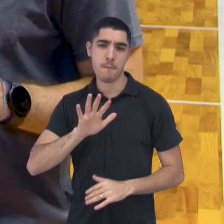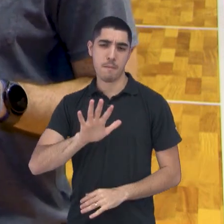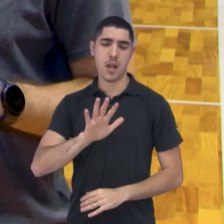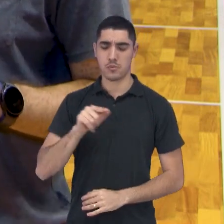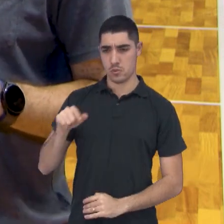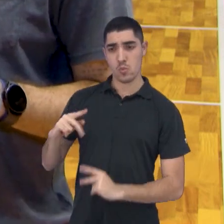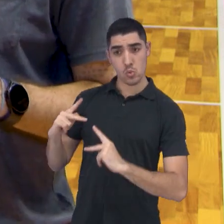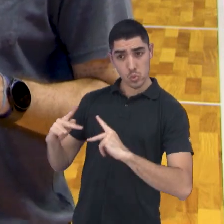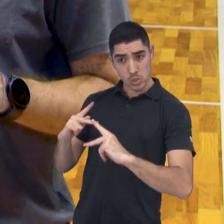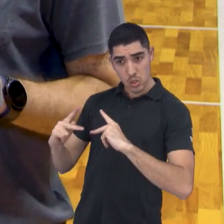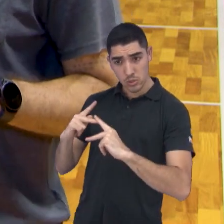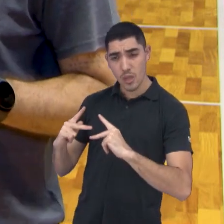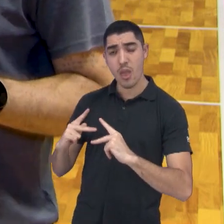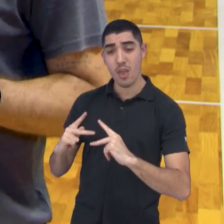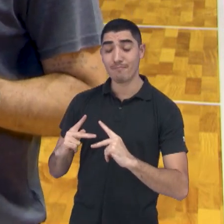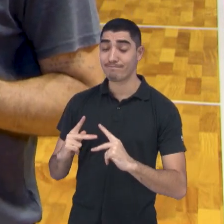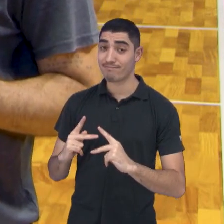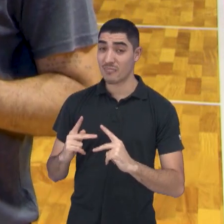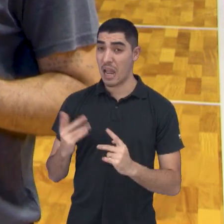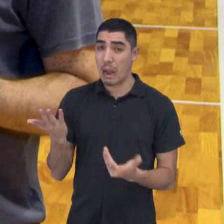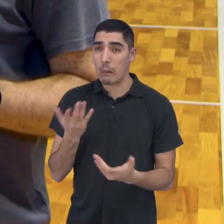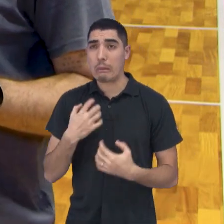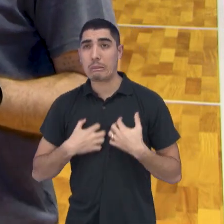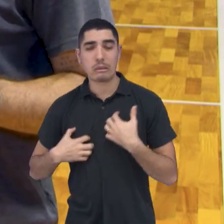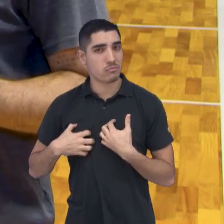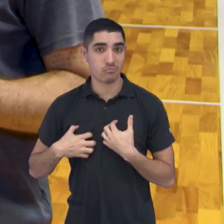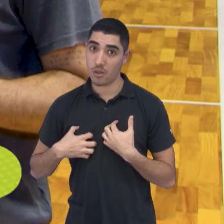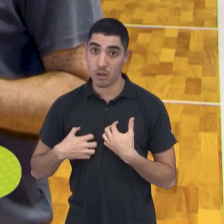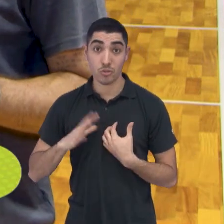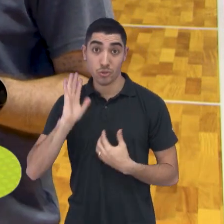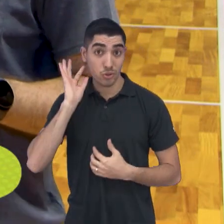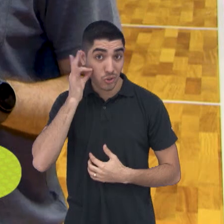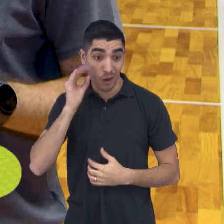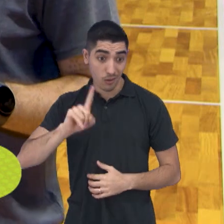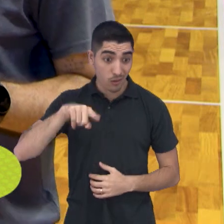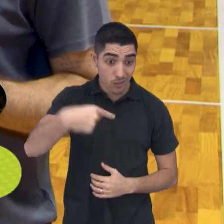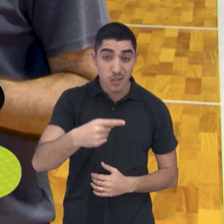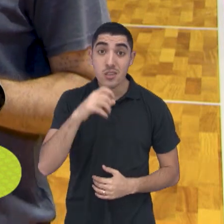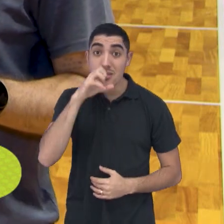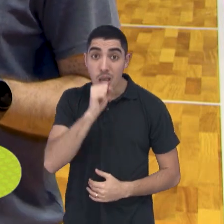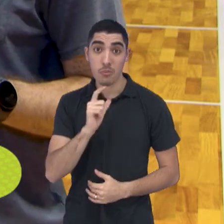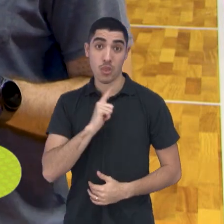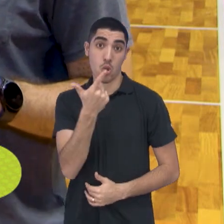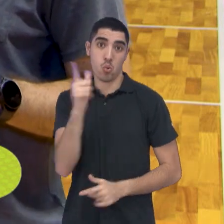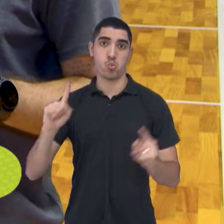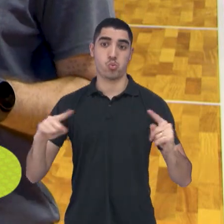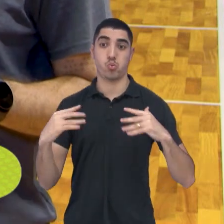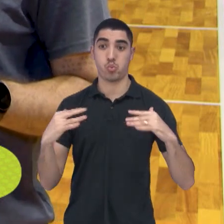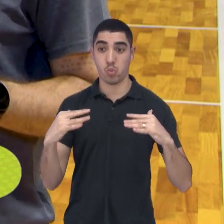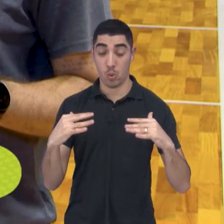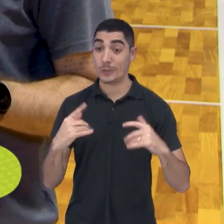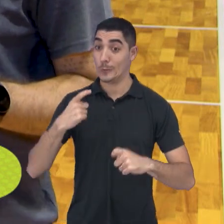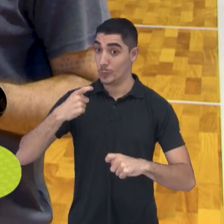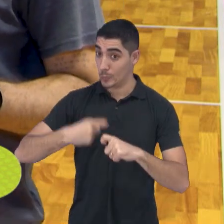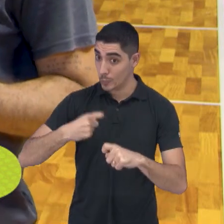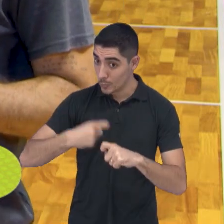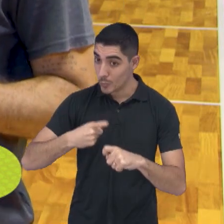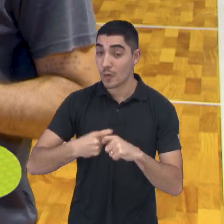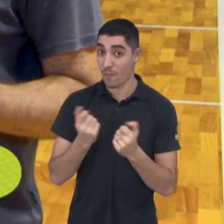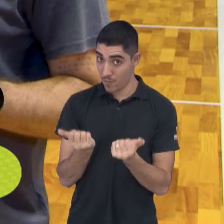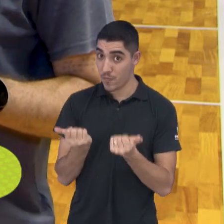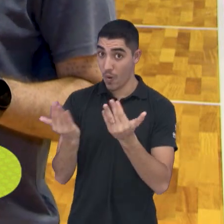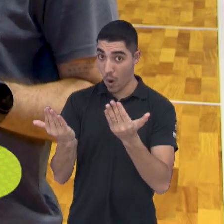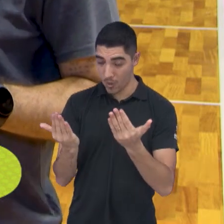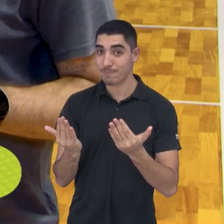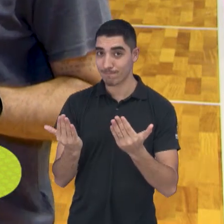Vôlei São José tem pouco tempo para se lamentar, porque sábado já tem outra rodada. E é uma pedreira, fora de